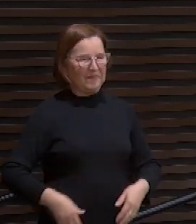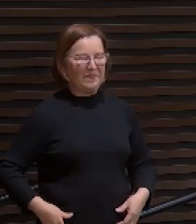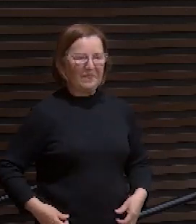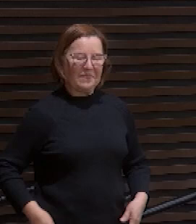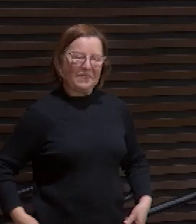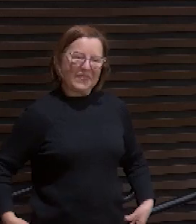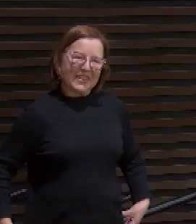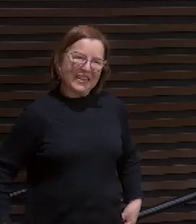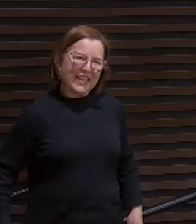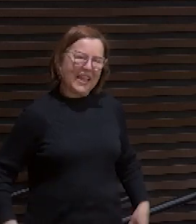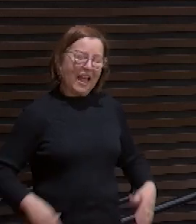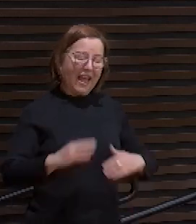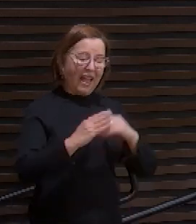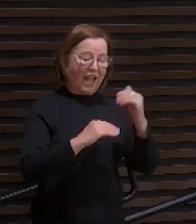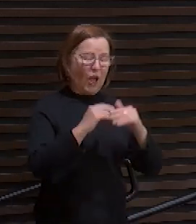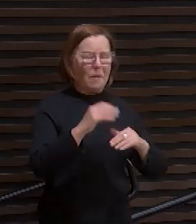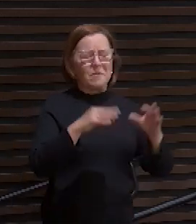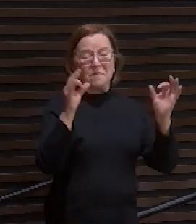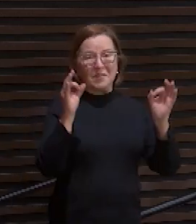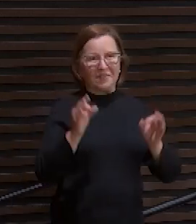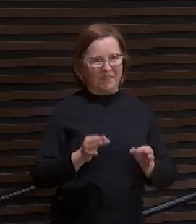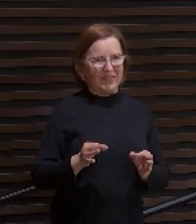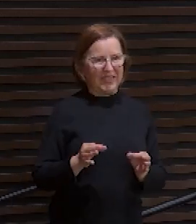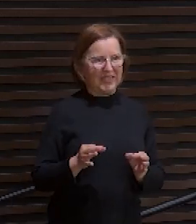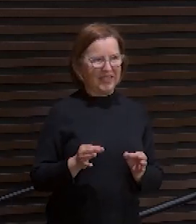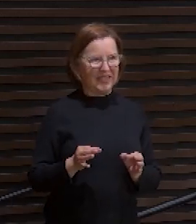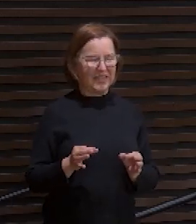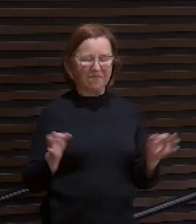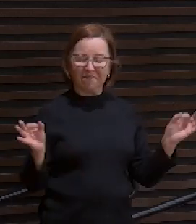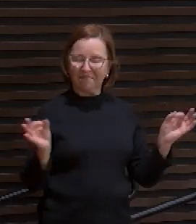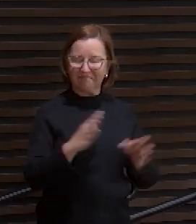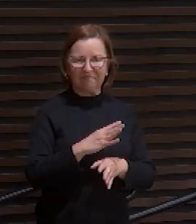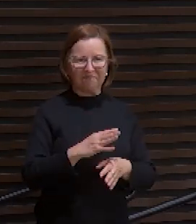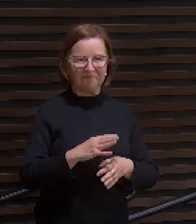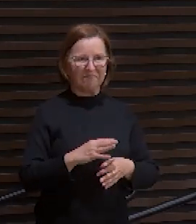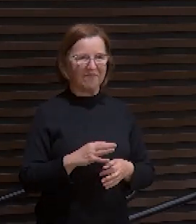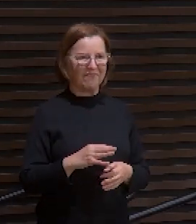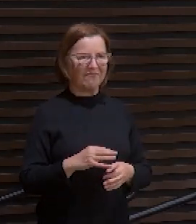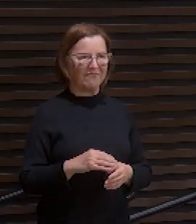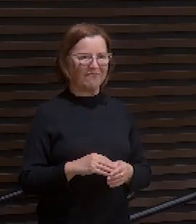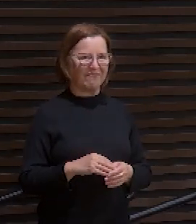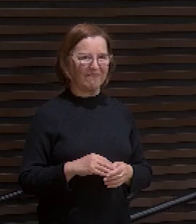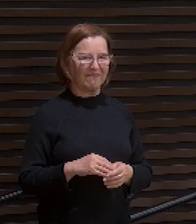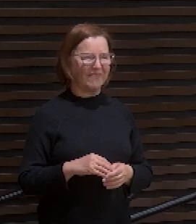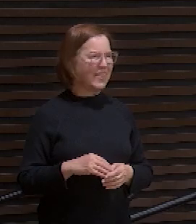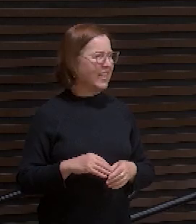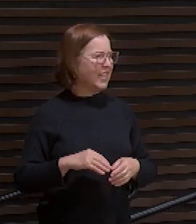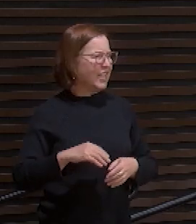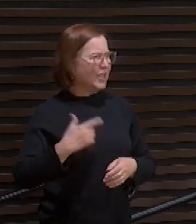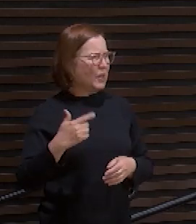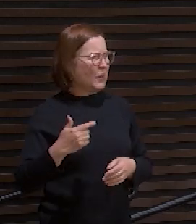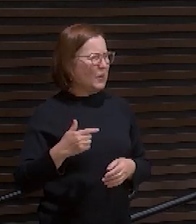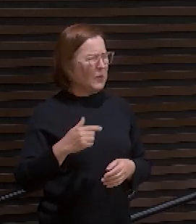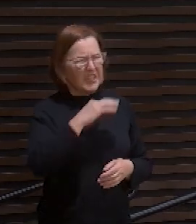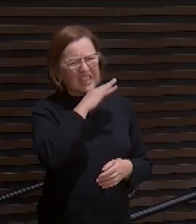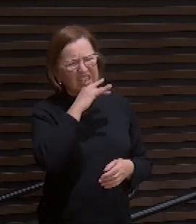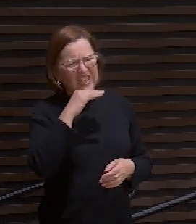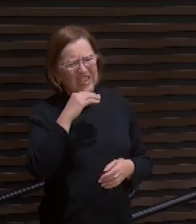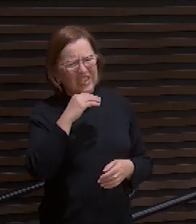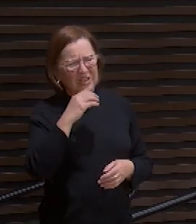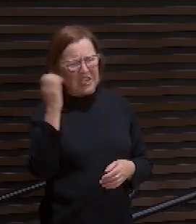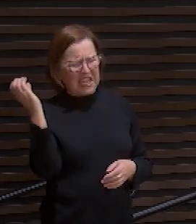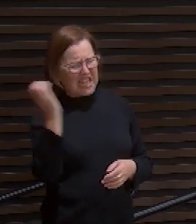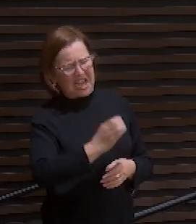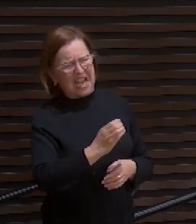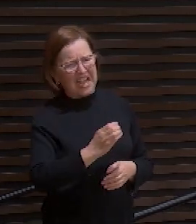É uma obra perfeita, conclusiva, não tem cheiro de Caim, não tem cheiro de sovaco,